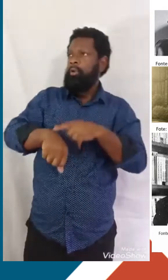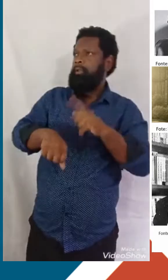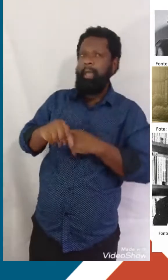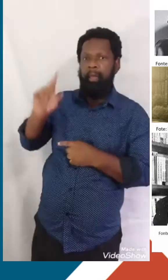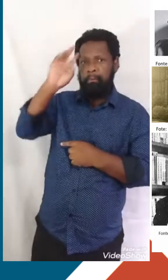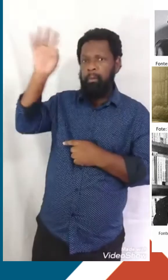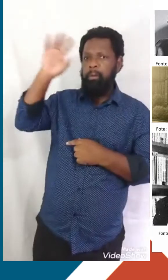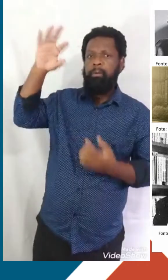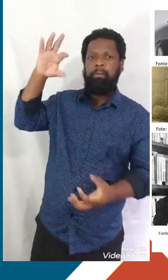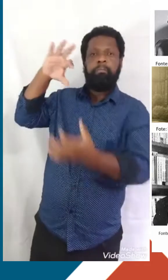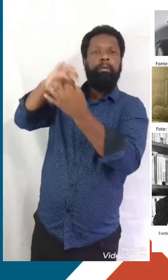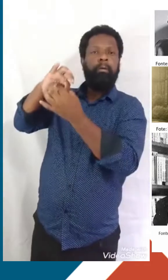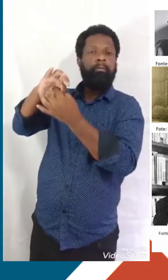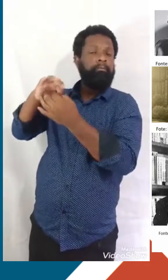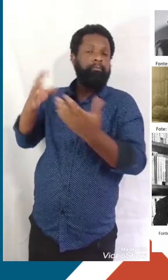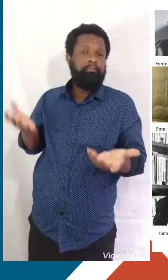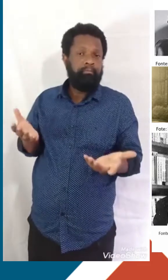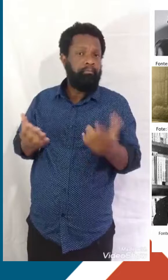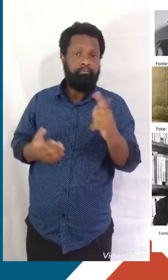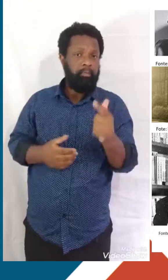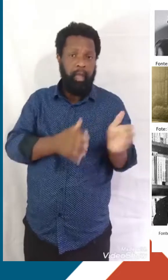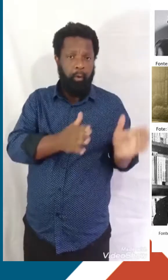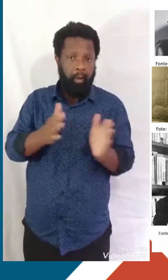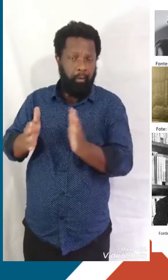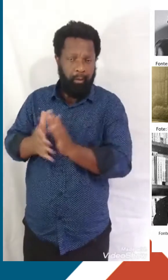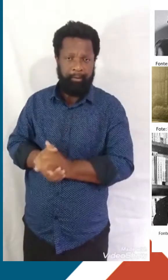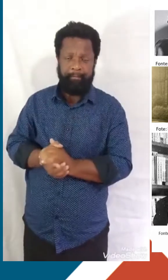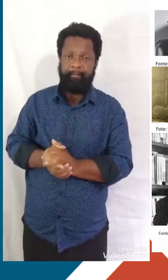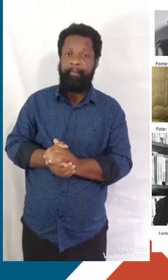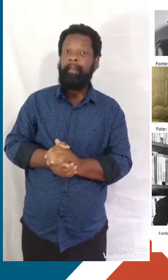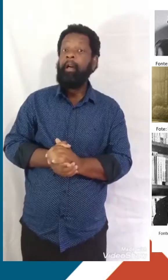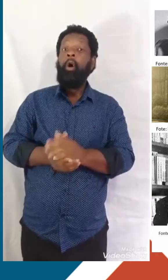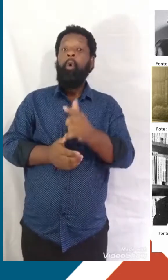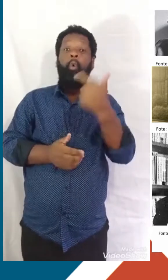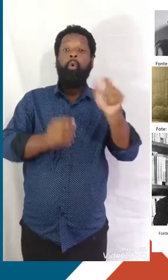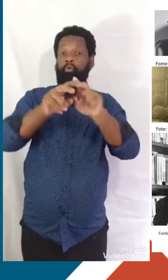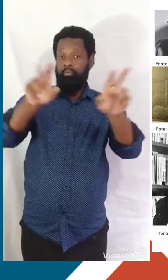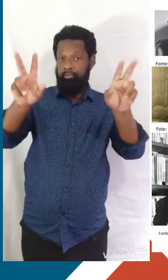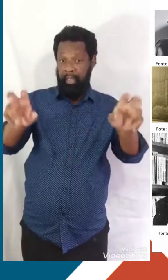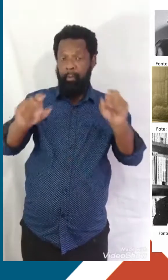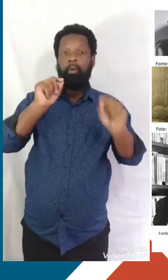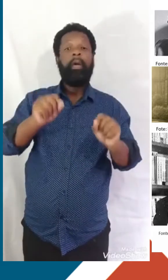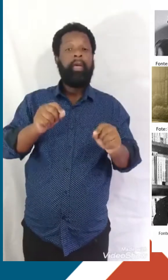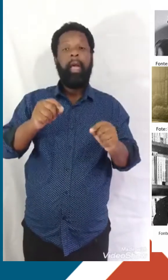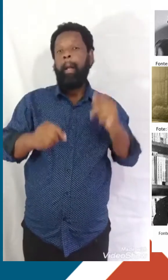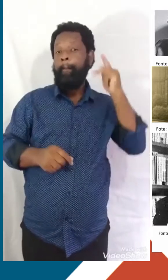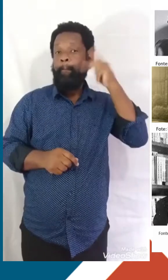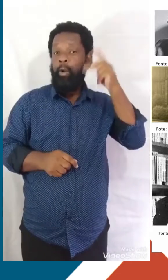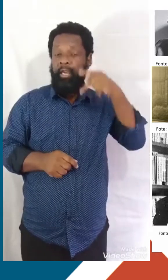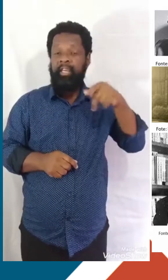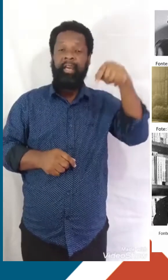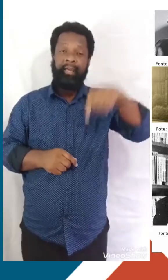aos pensamentos dos personagens. Outro tema recorrente é a política